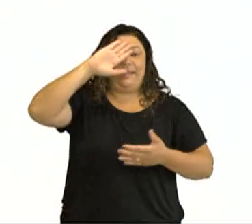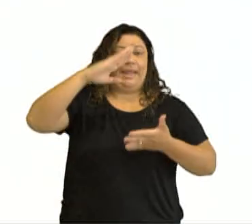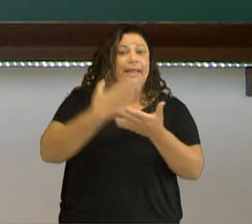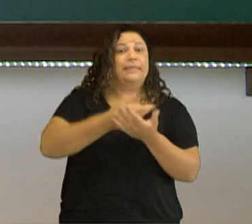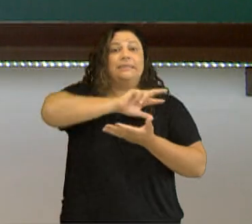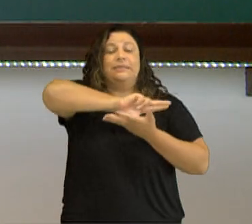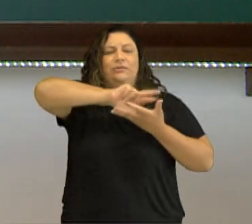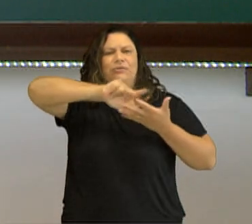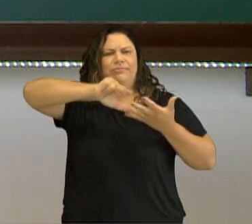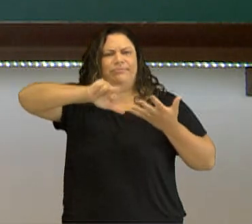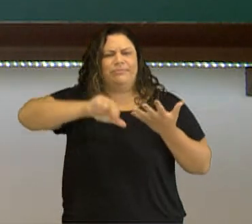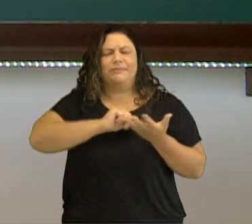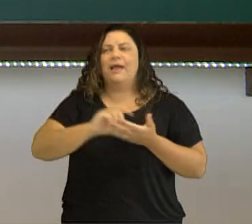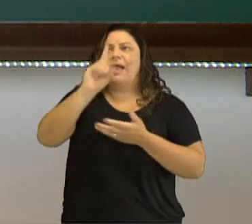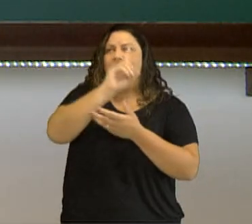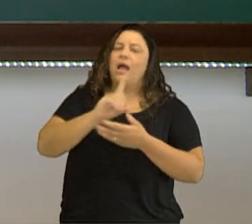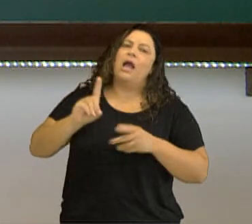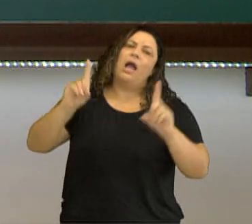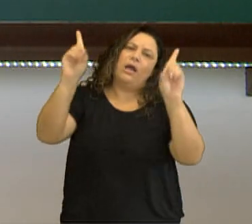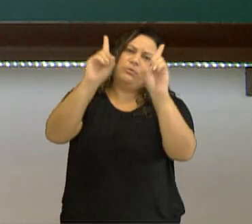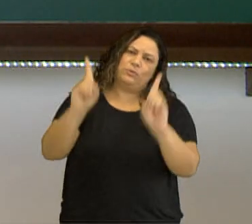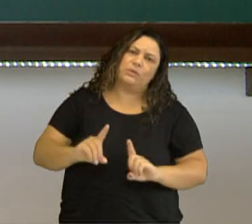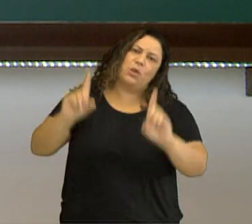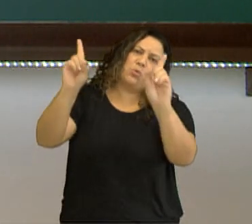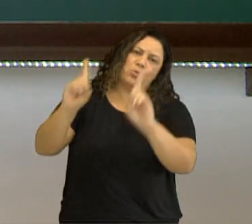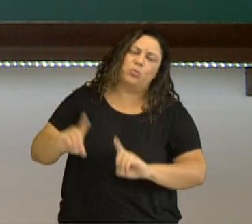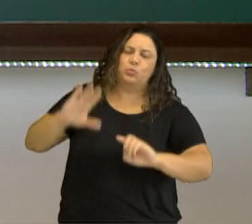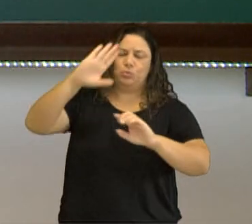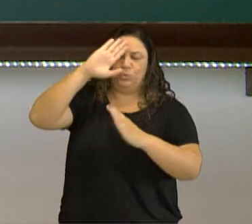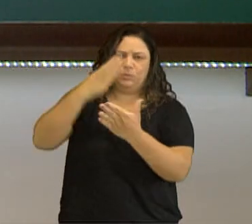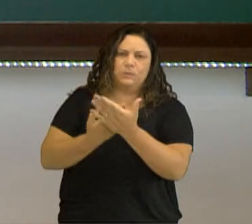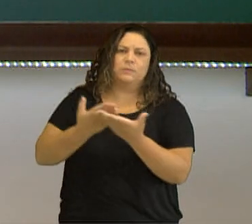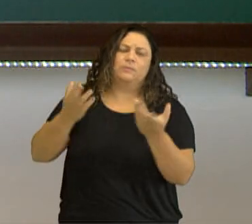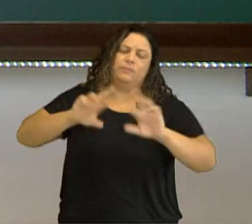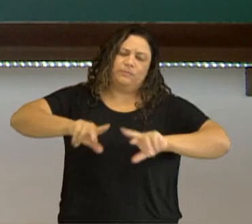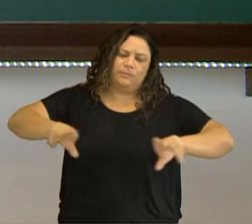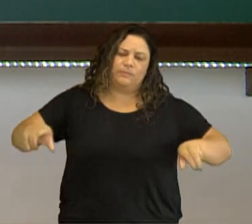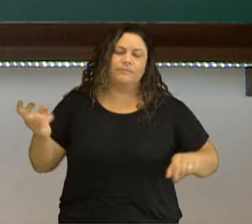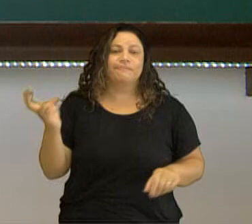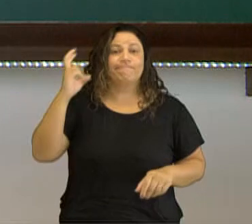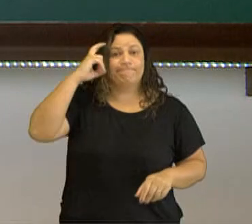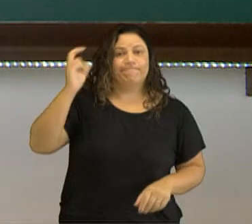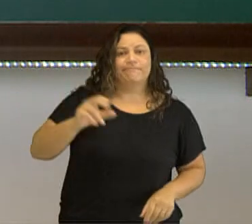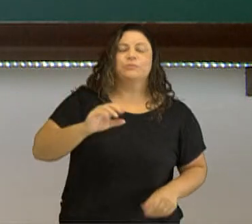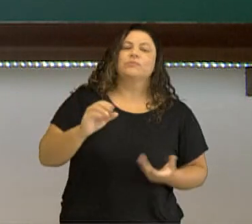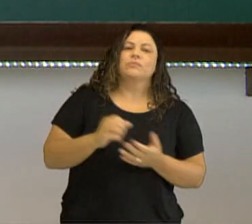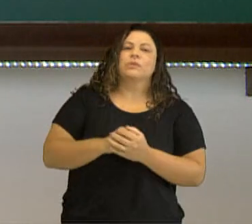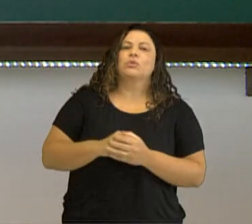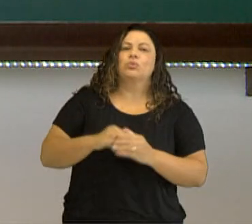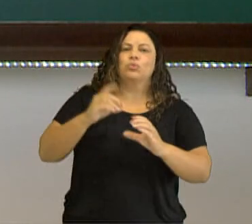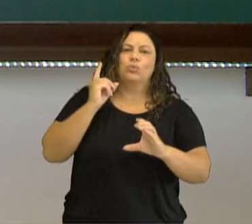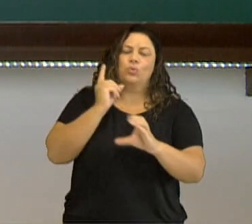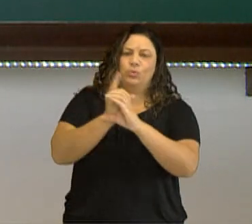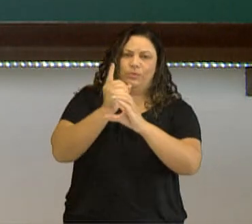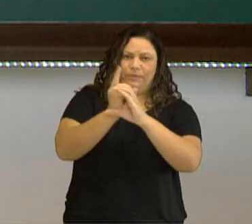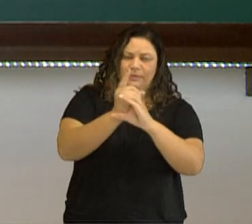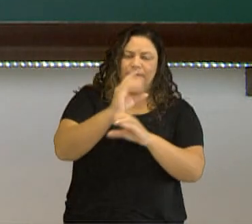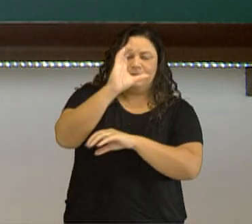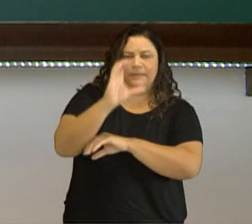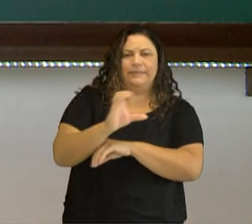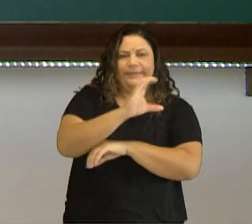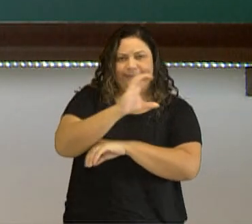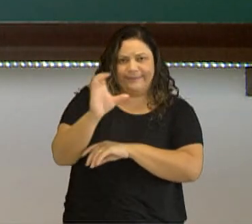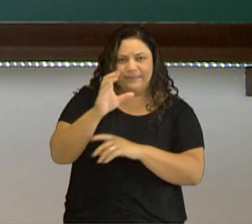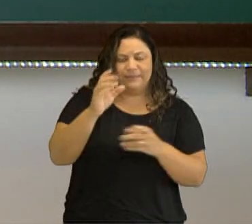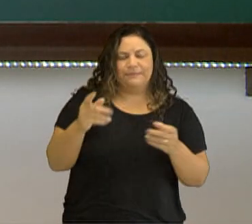cultura que vai falar para a gente que eles tinham vários deuses, né? A cultura cristã, que vai ser trazida, né, aqui para a América no